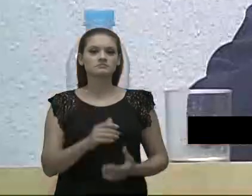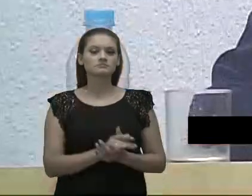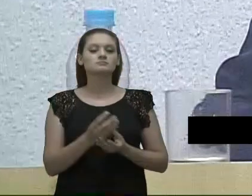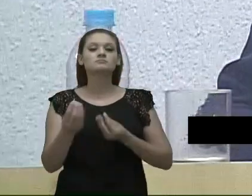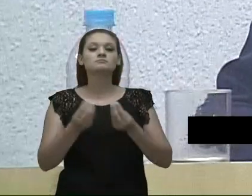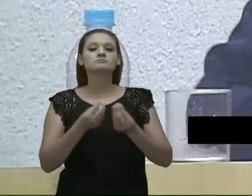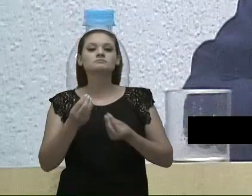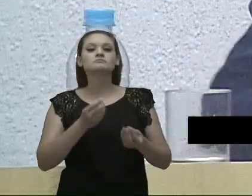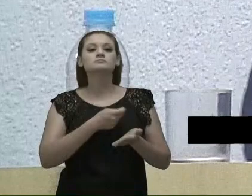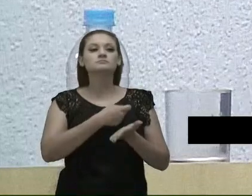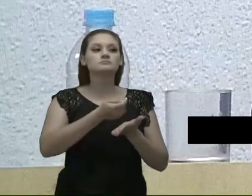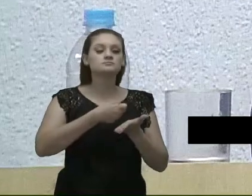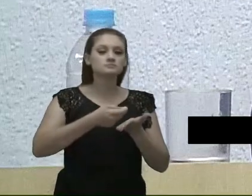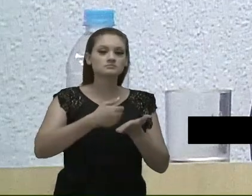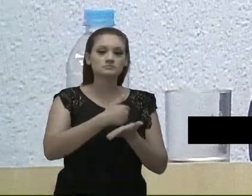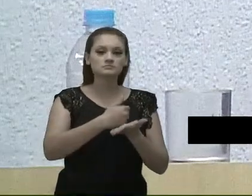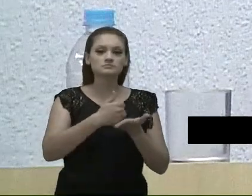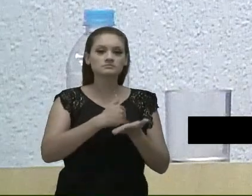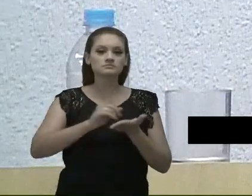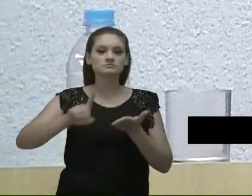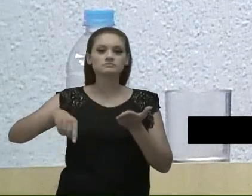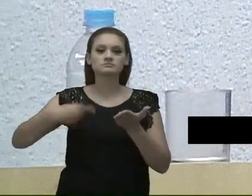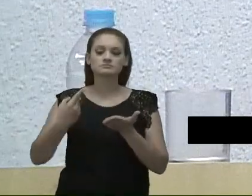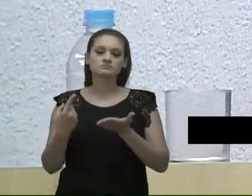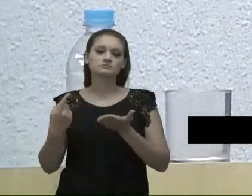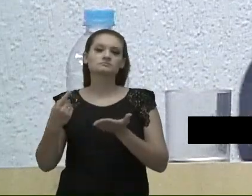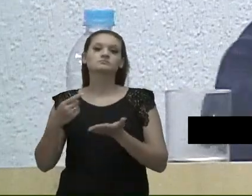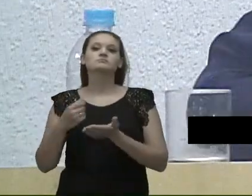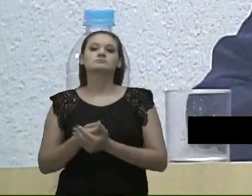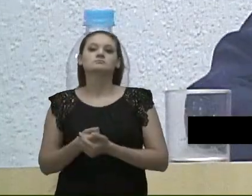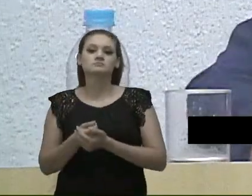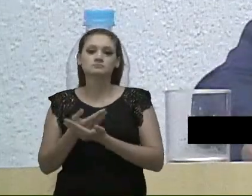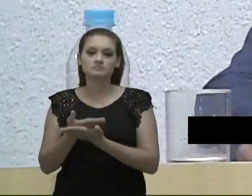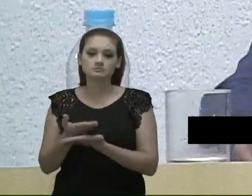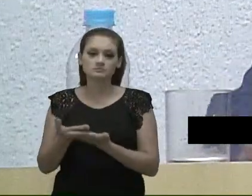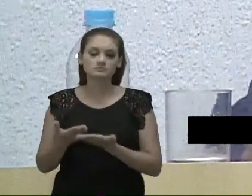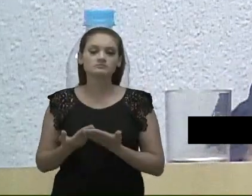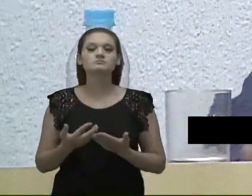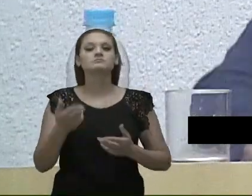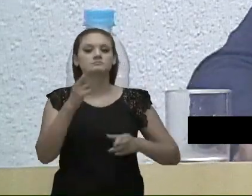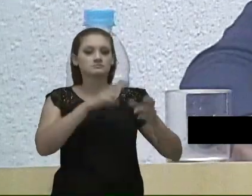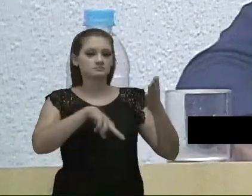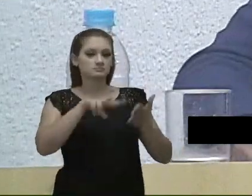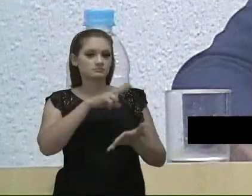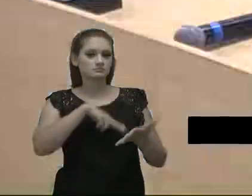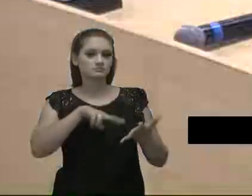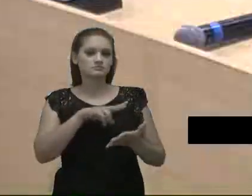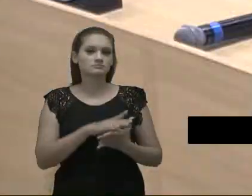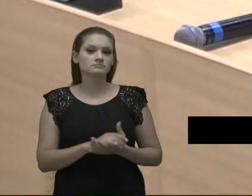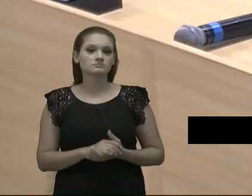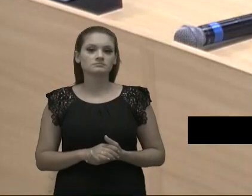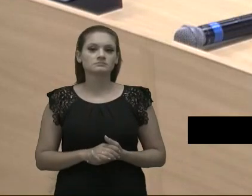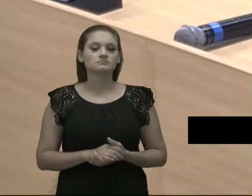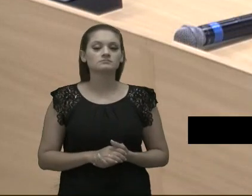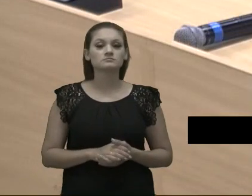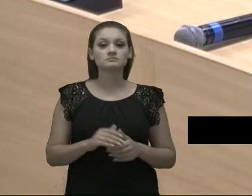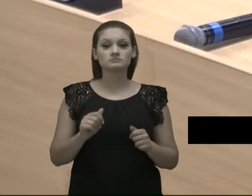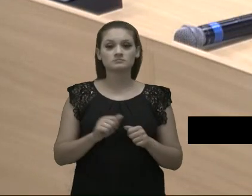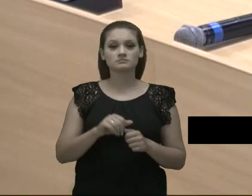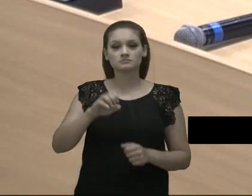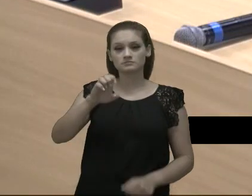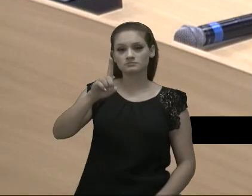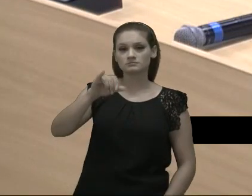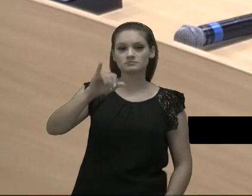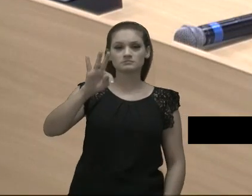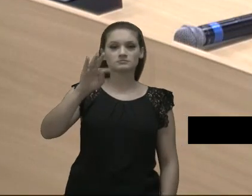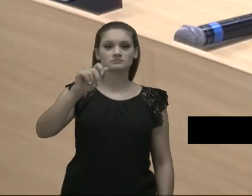parte da inscrição e depois a aplicação da prova e depois a parte de avaliação? Explica pra gente. Foi feito um edital que